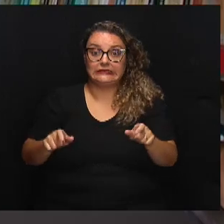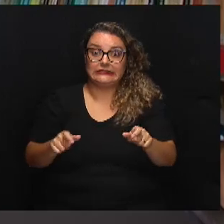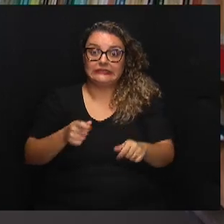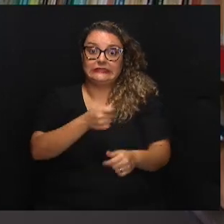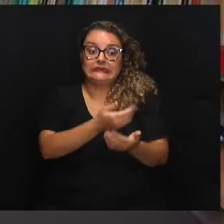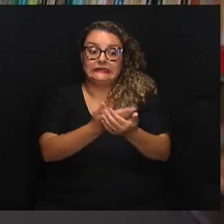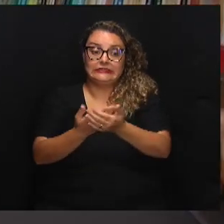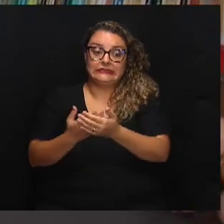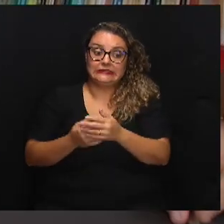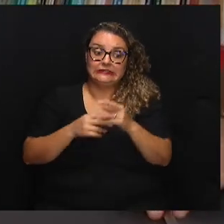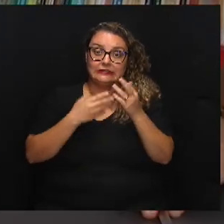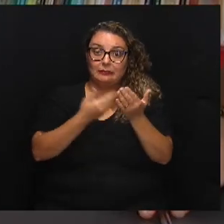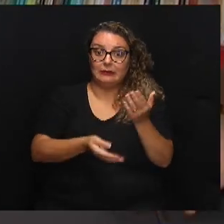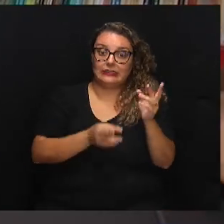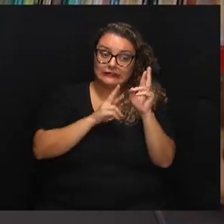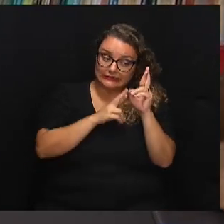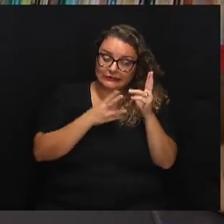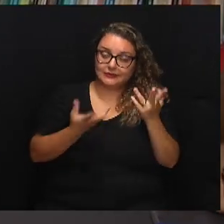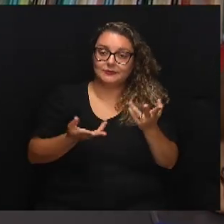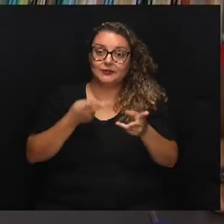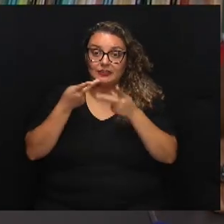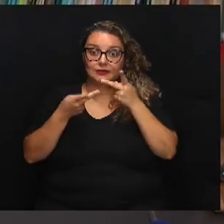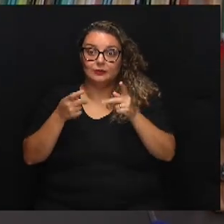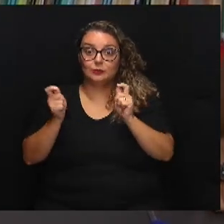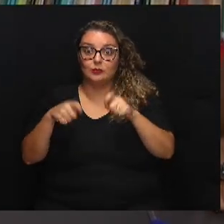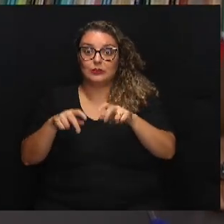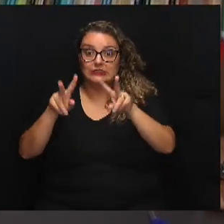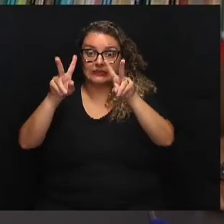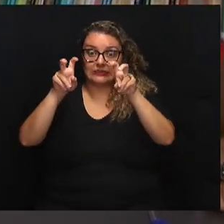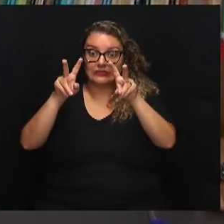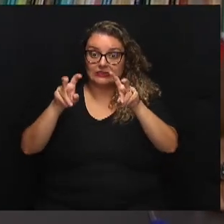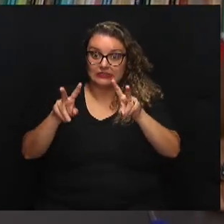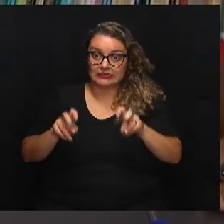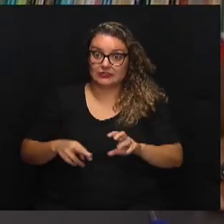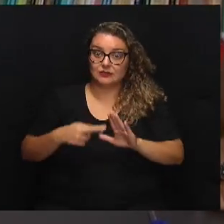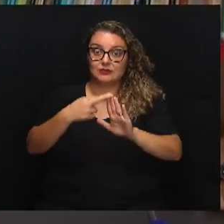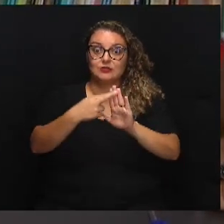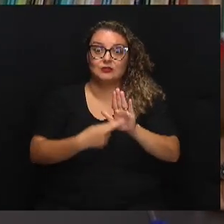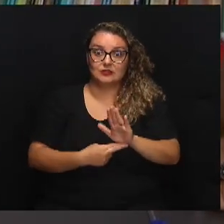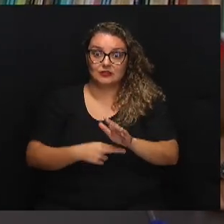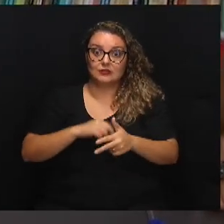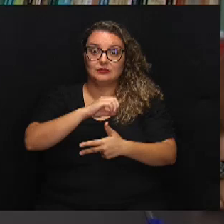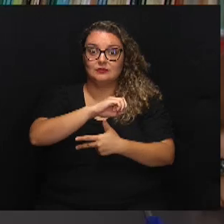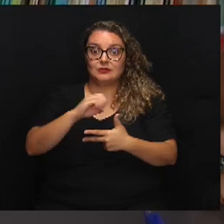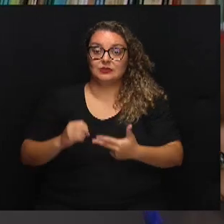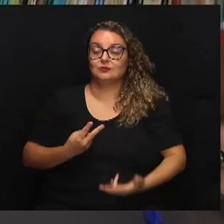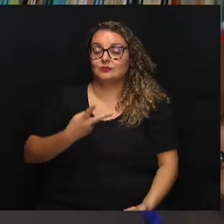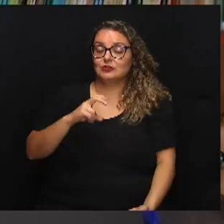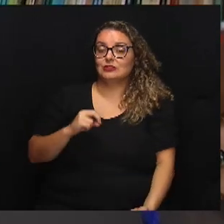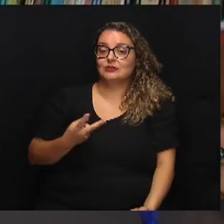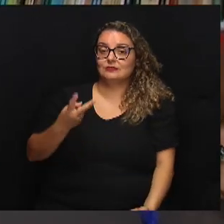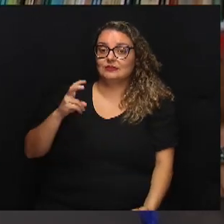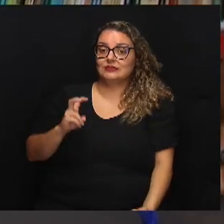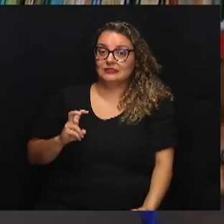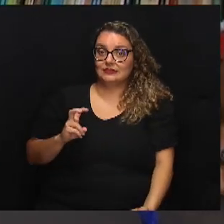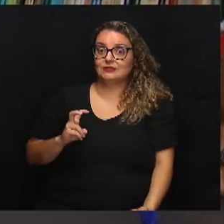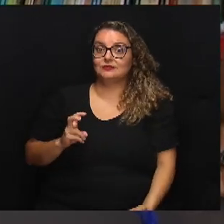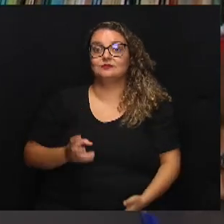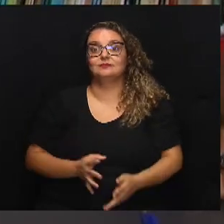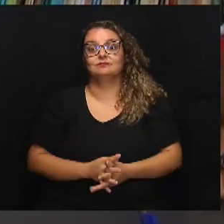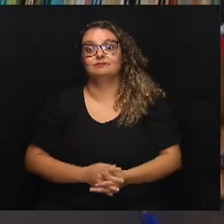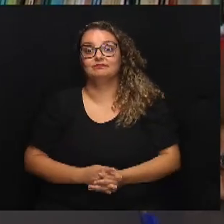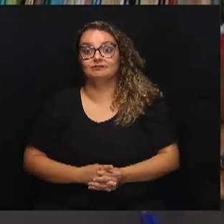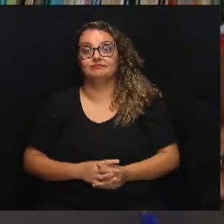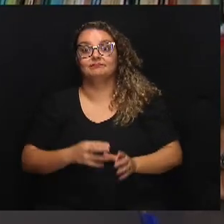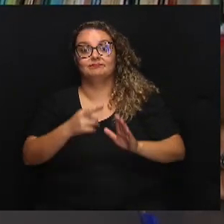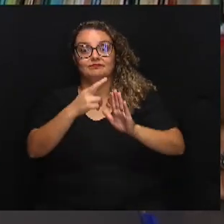estudantes, porque nós vamos falar sobre possíveis temas de redação para o Enem 2025. A